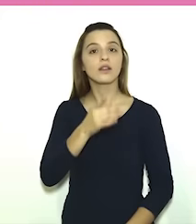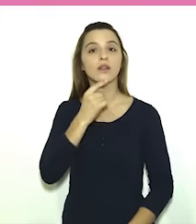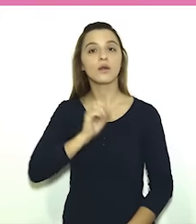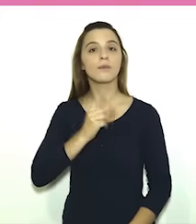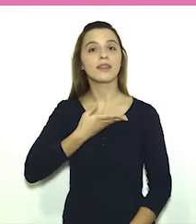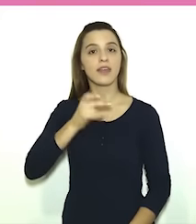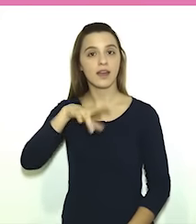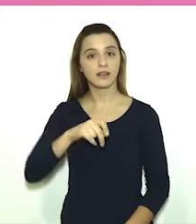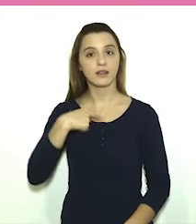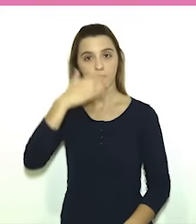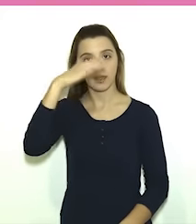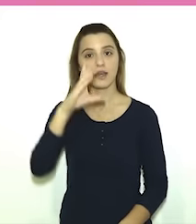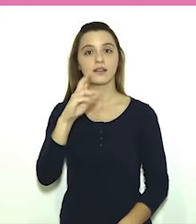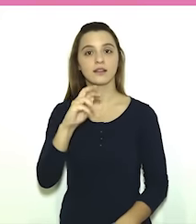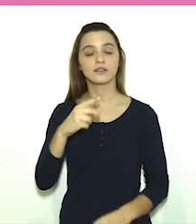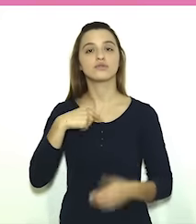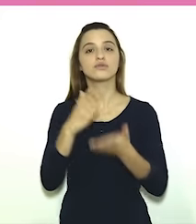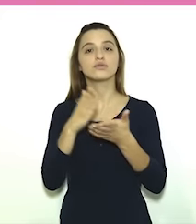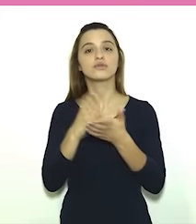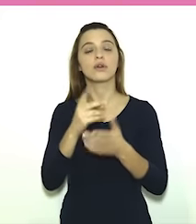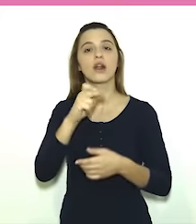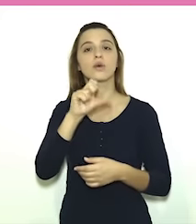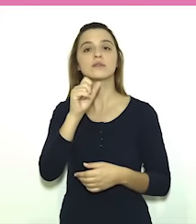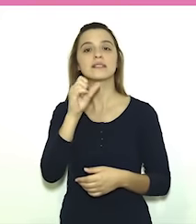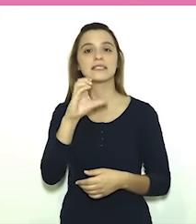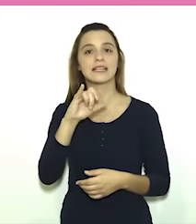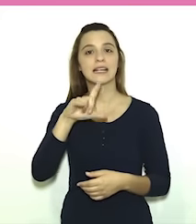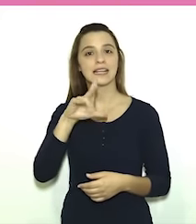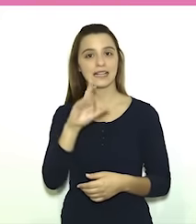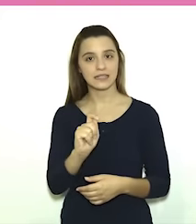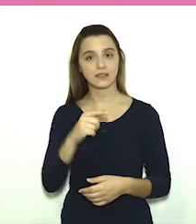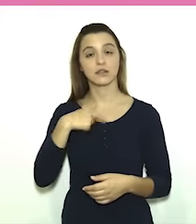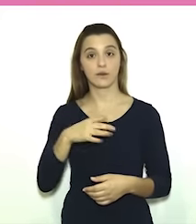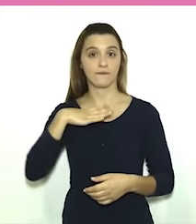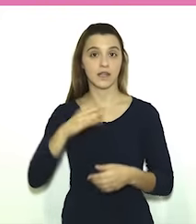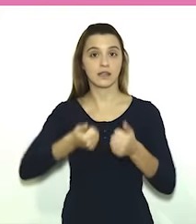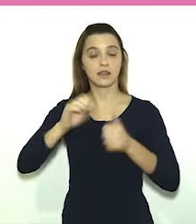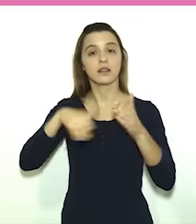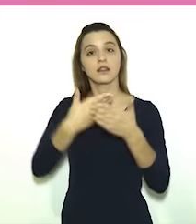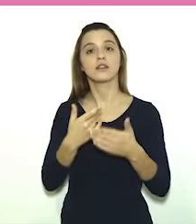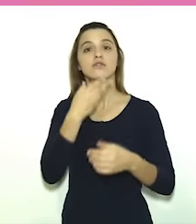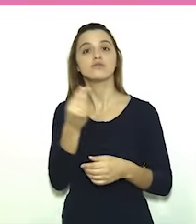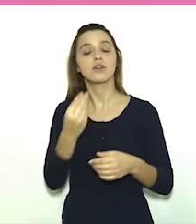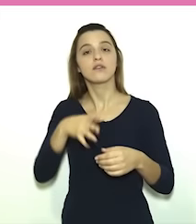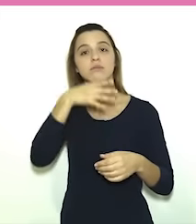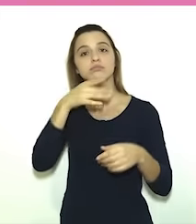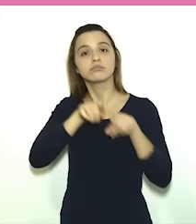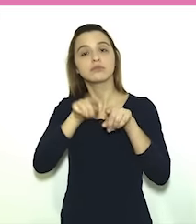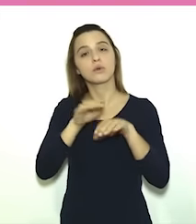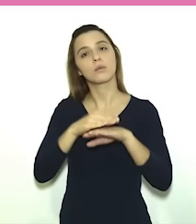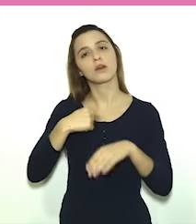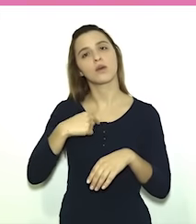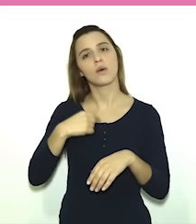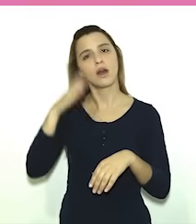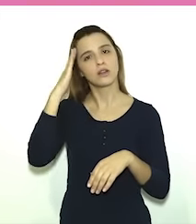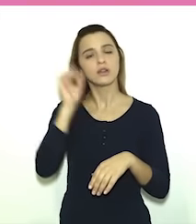Olá, sou a Diana, tenho 13 anos e venho da Escola Vida das Três Vergoncia. Quero candidatar-me a jovem autarca porque acho que consigo dar voz àqueles que não